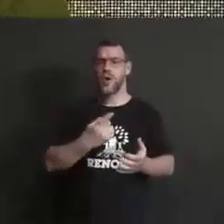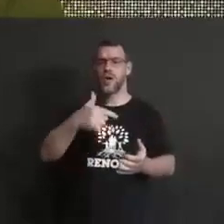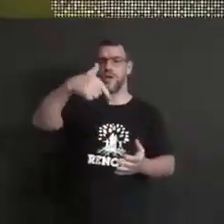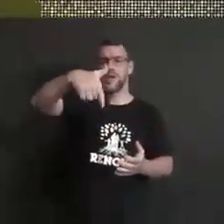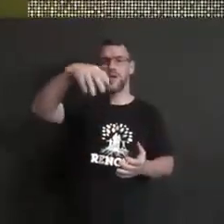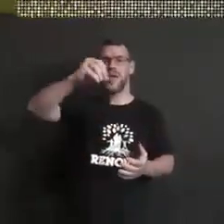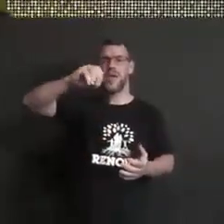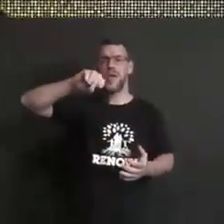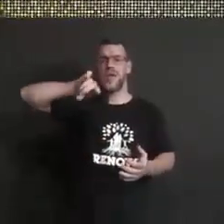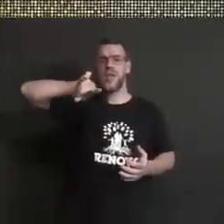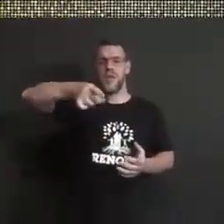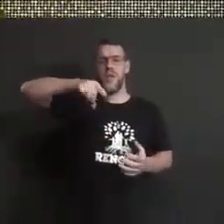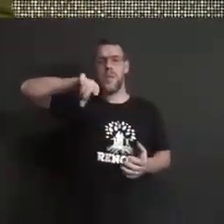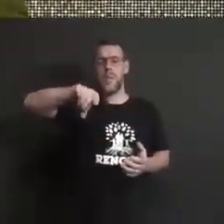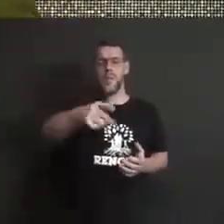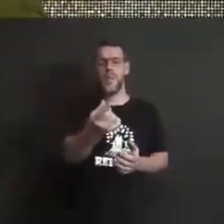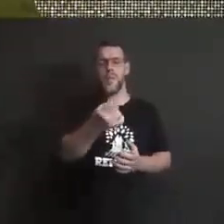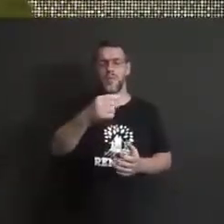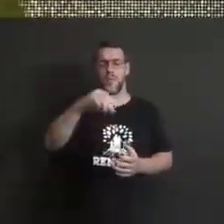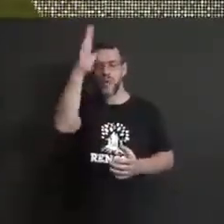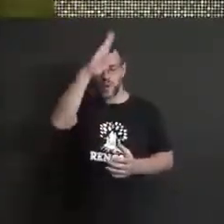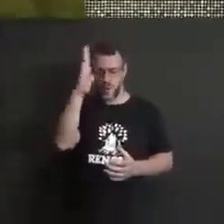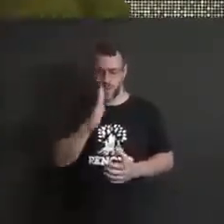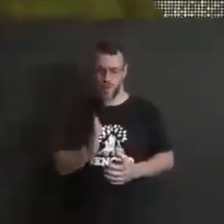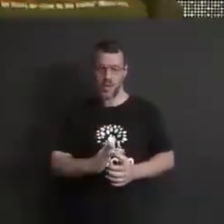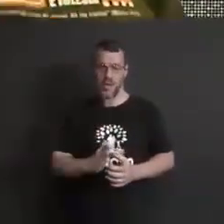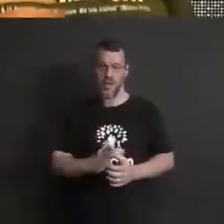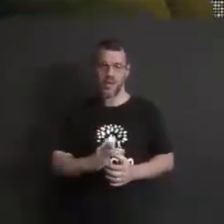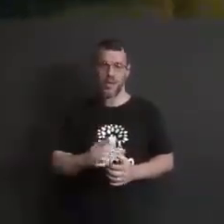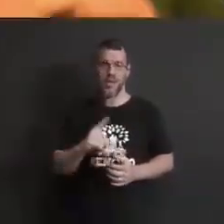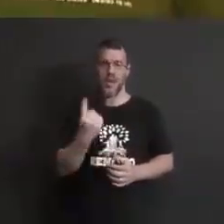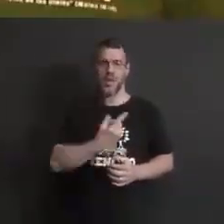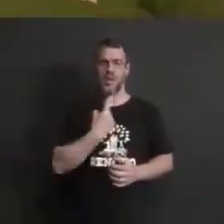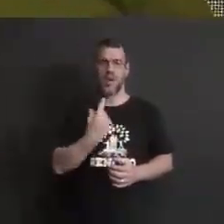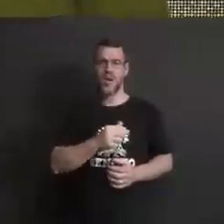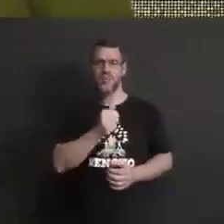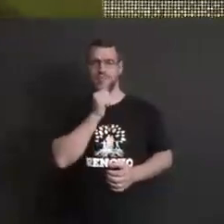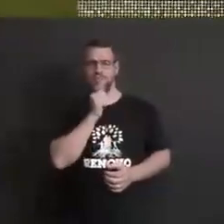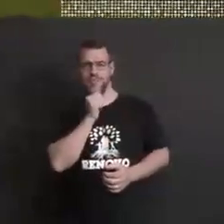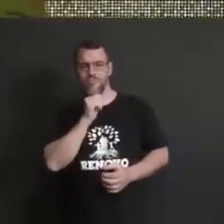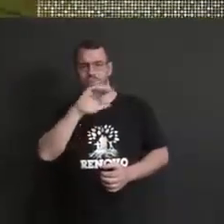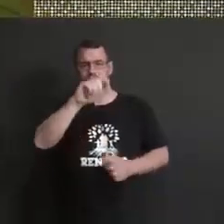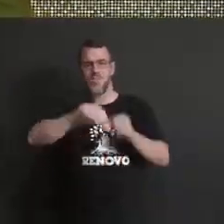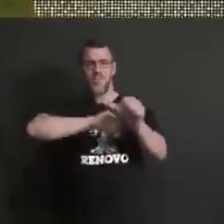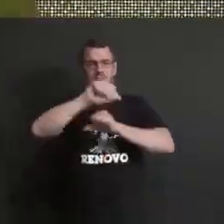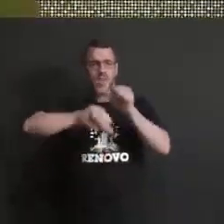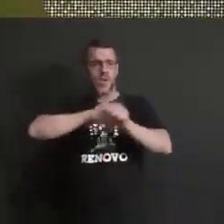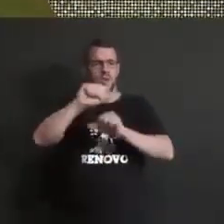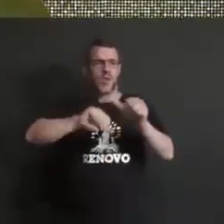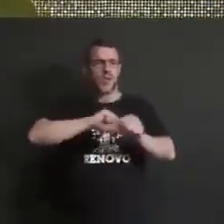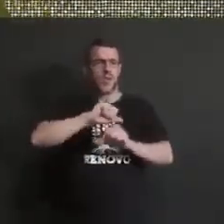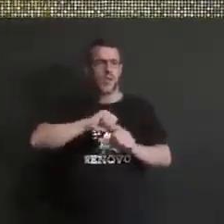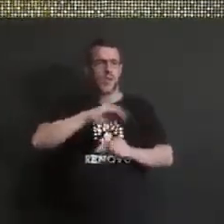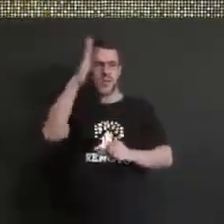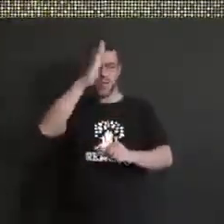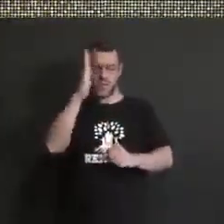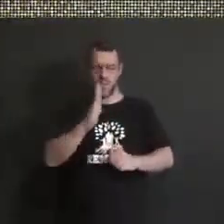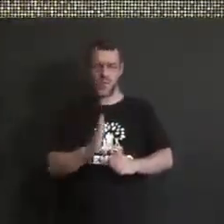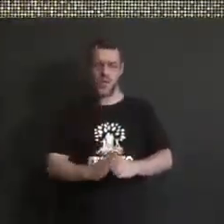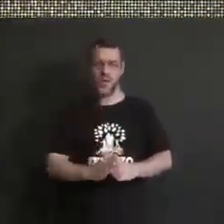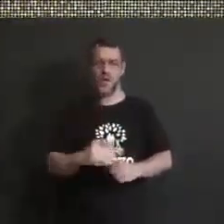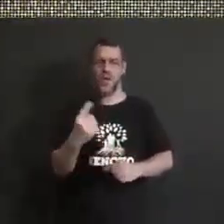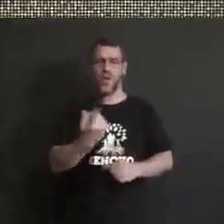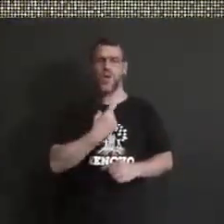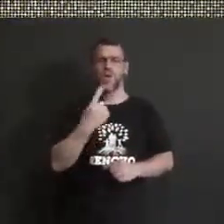Brasil e nós não transformamos a nossa nação. Hoje nós somos mais